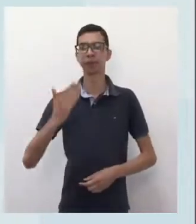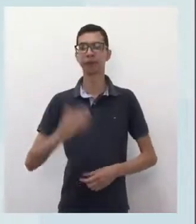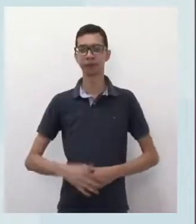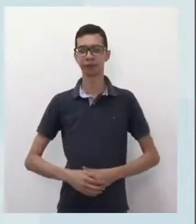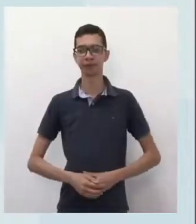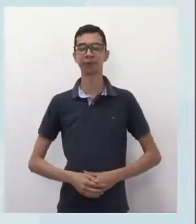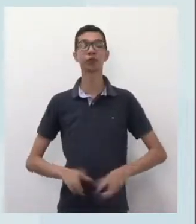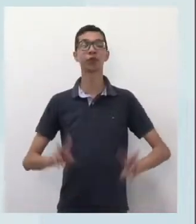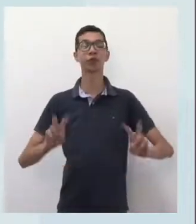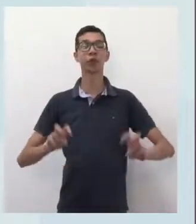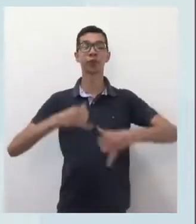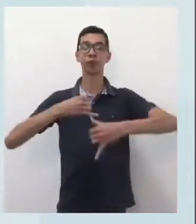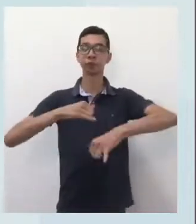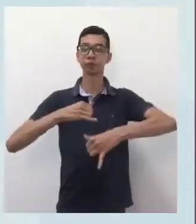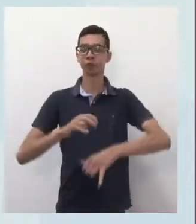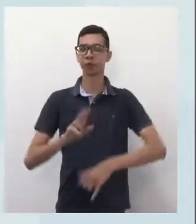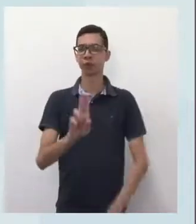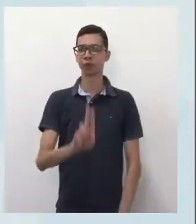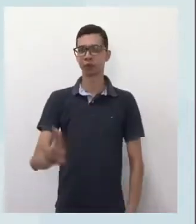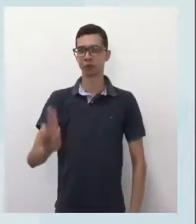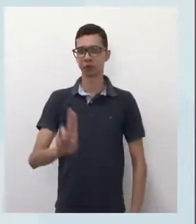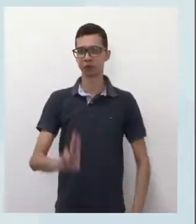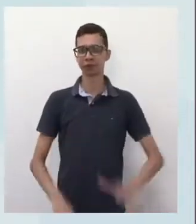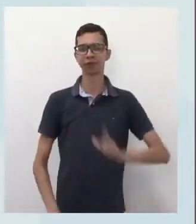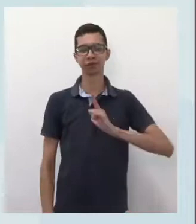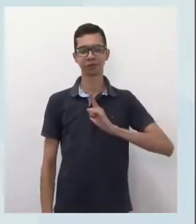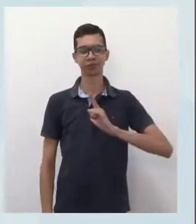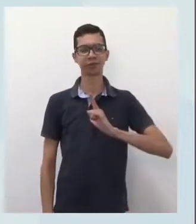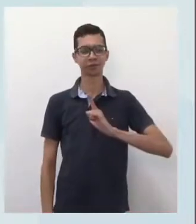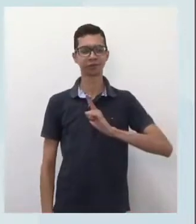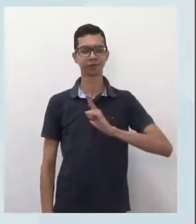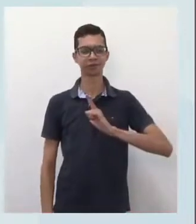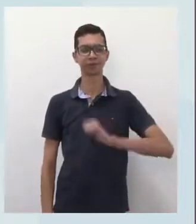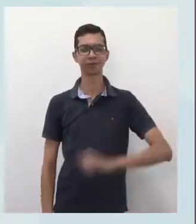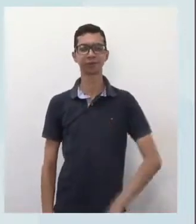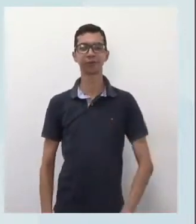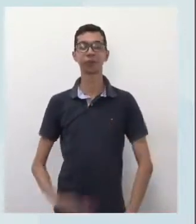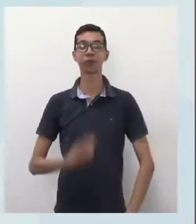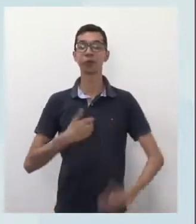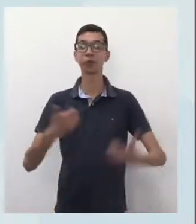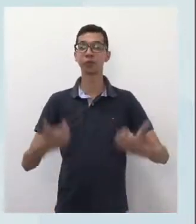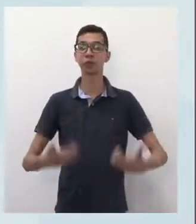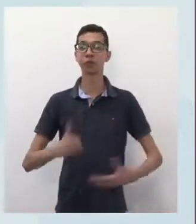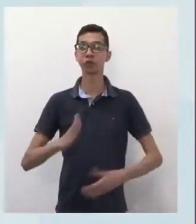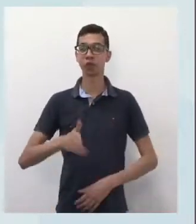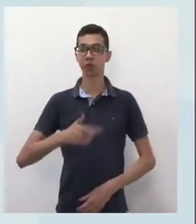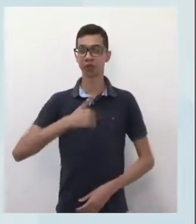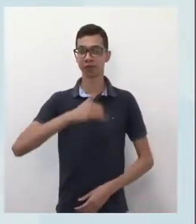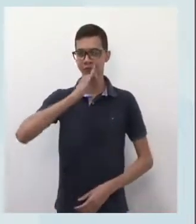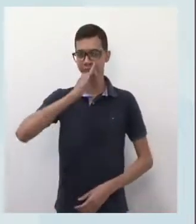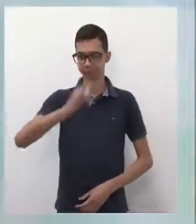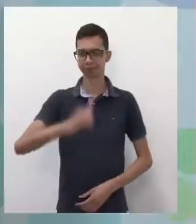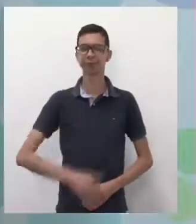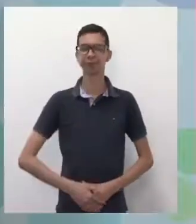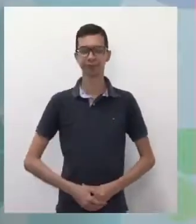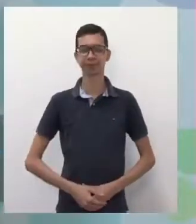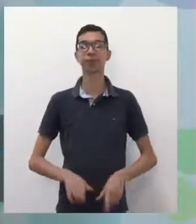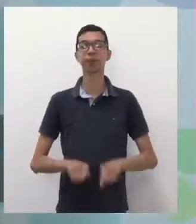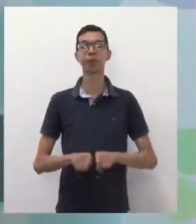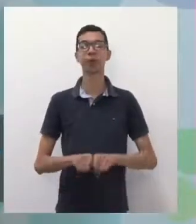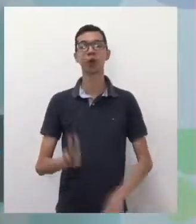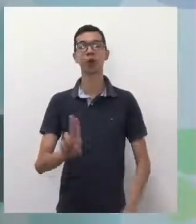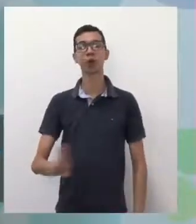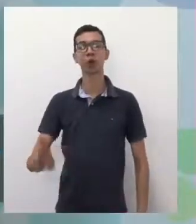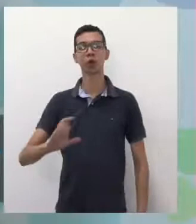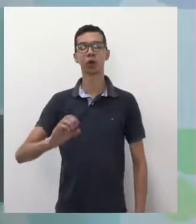grandezas elétricas, que a gente falou na aula que eu tinha falado para vocês, passada, e consumo. A gente